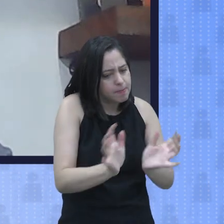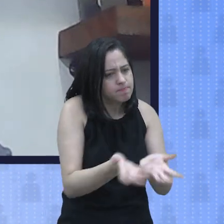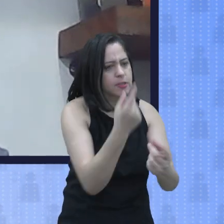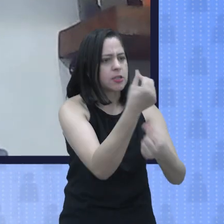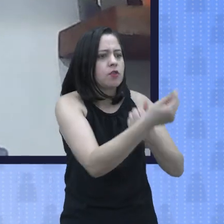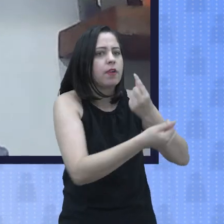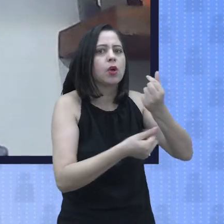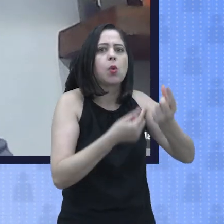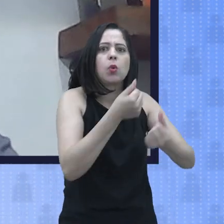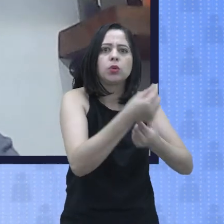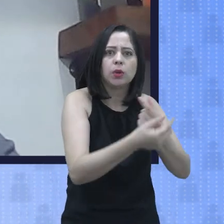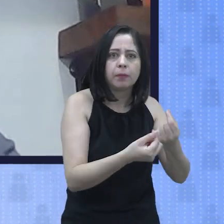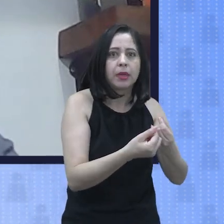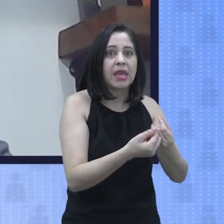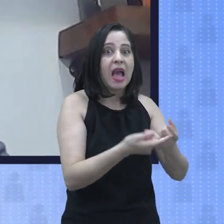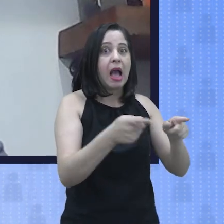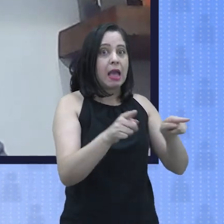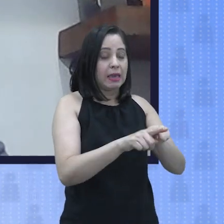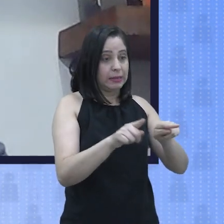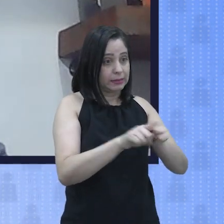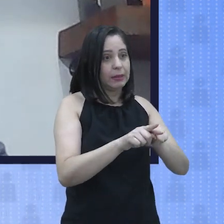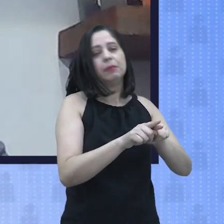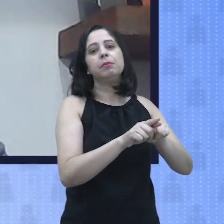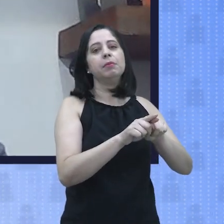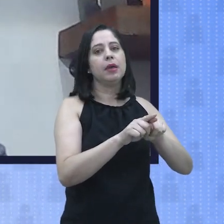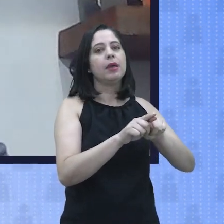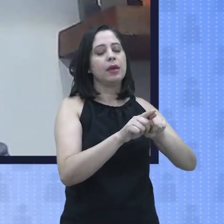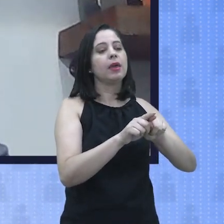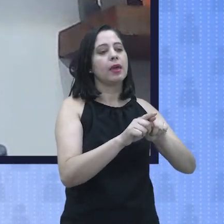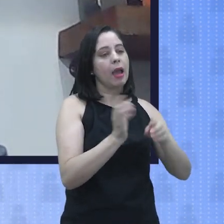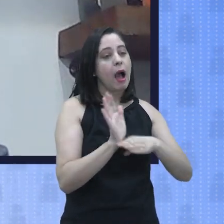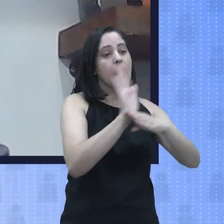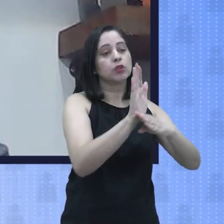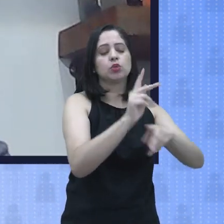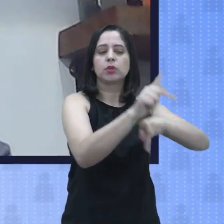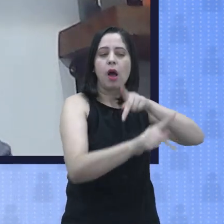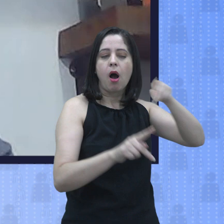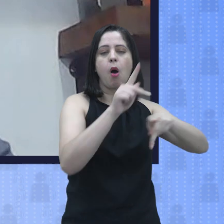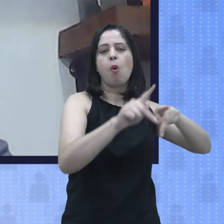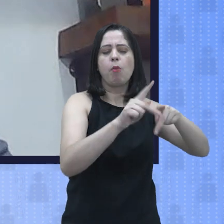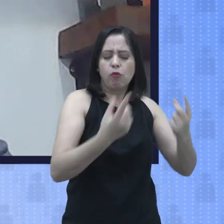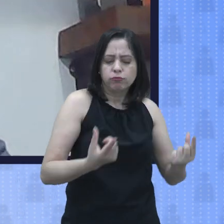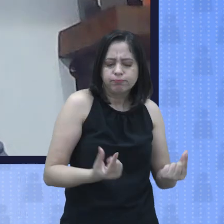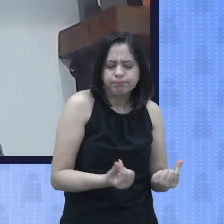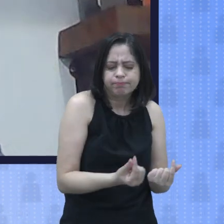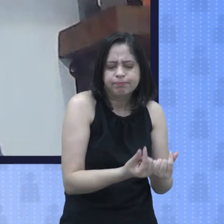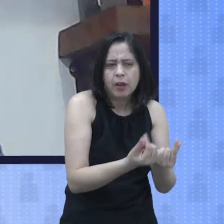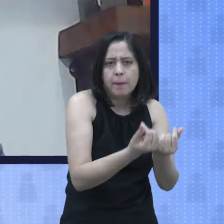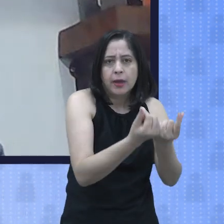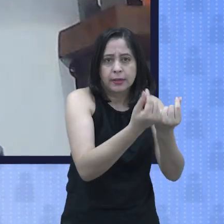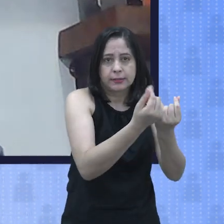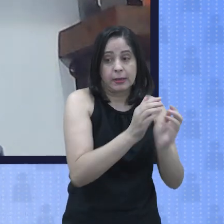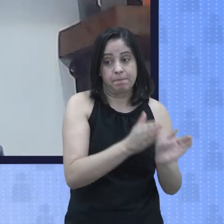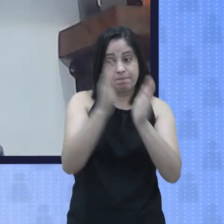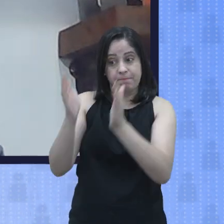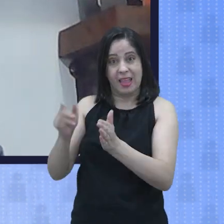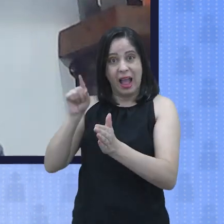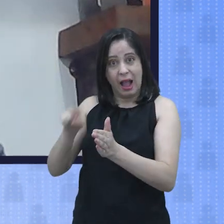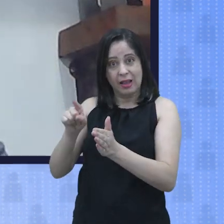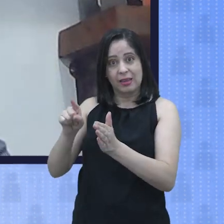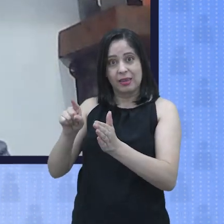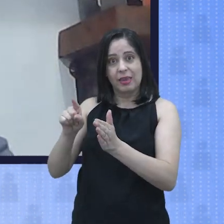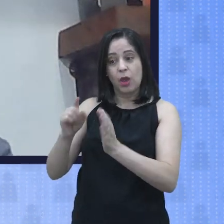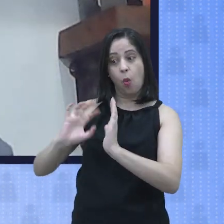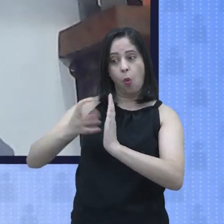protetor da economia, incentivador da economia, mantenedor dos privilégios da elite econômica.